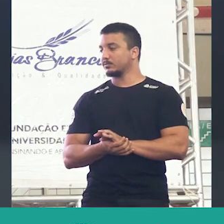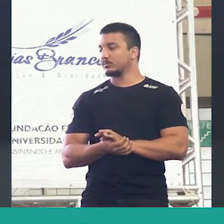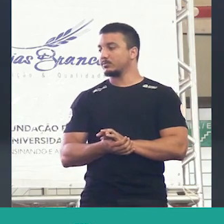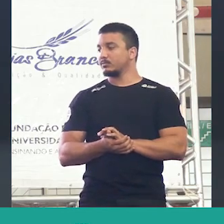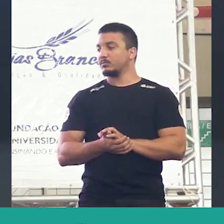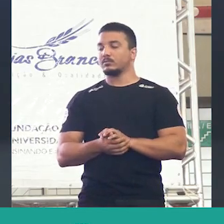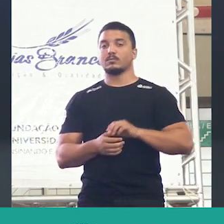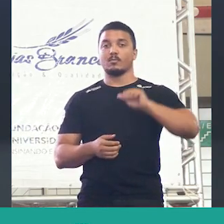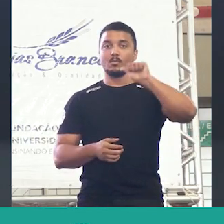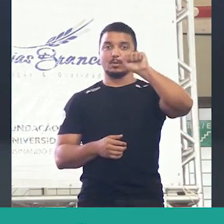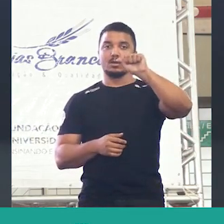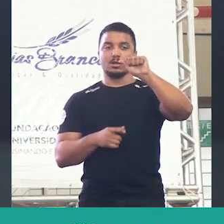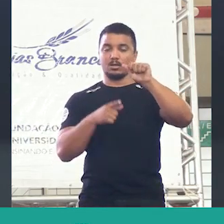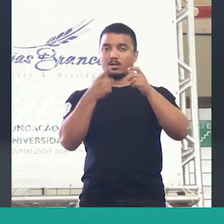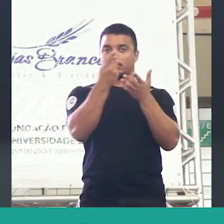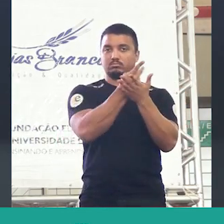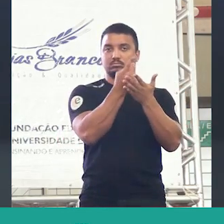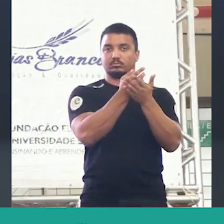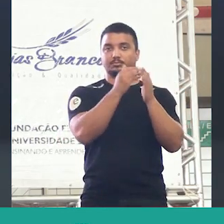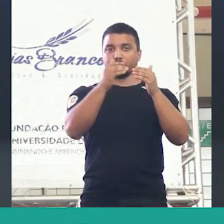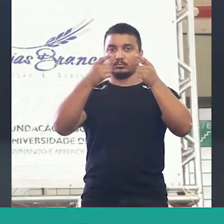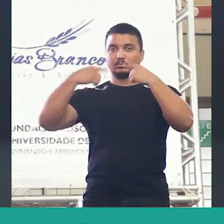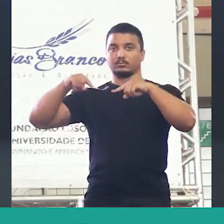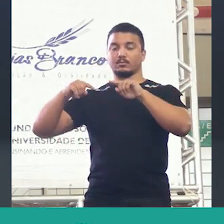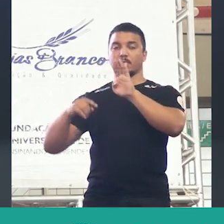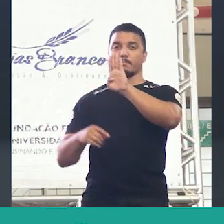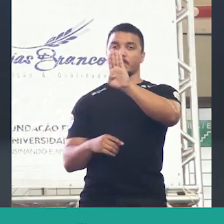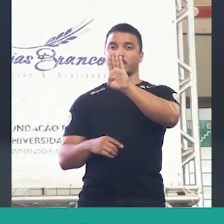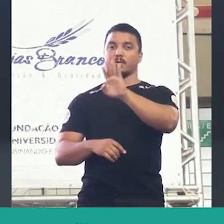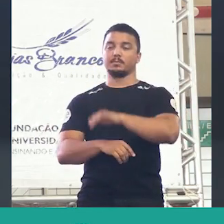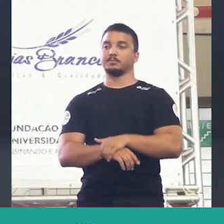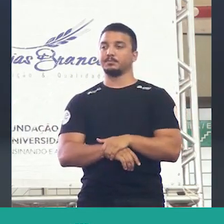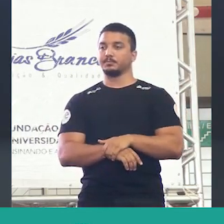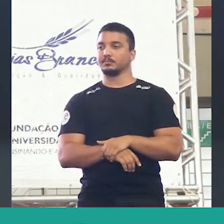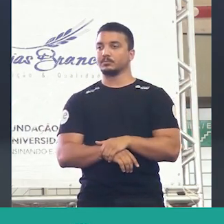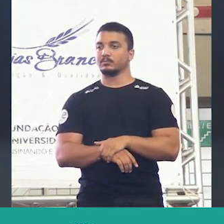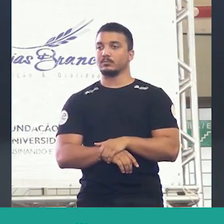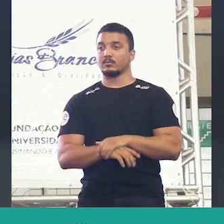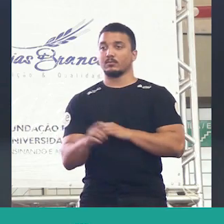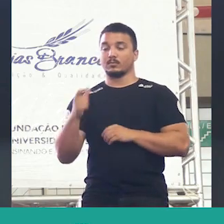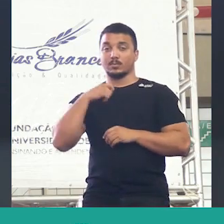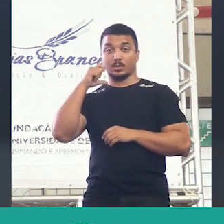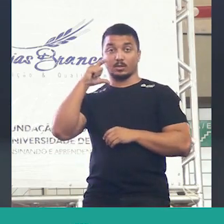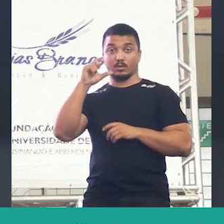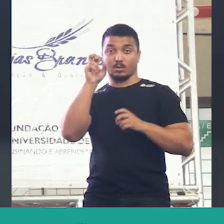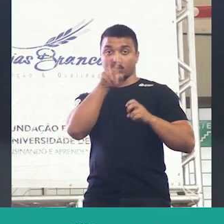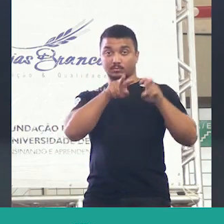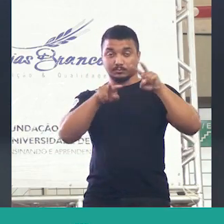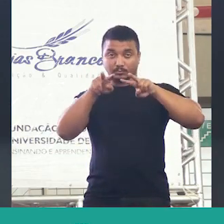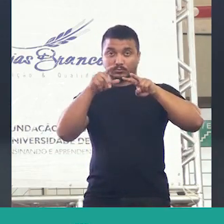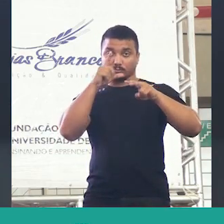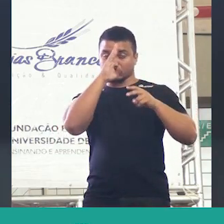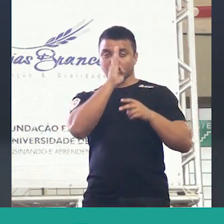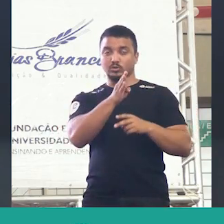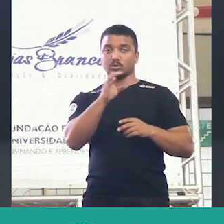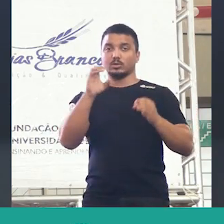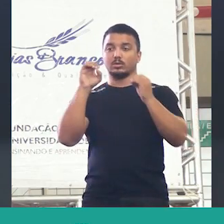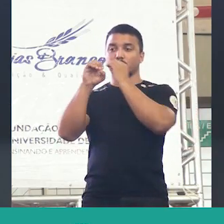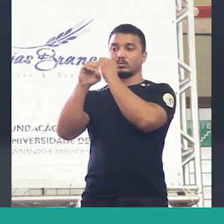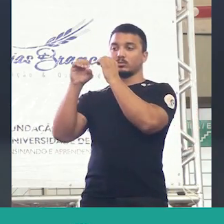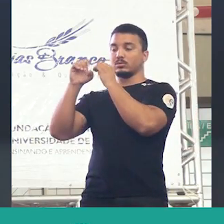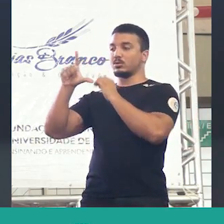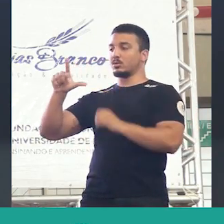solar. Então o item A falso, onde tem eclipse lunar. B. A observação direta de um